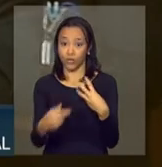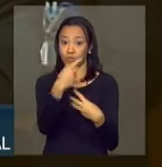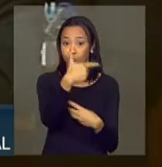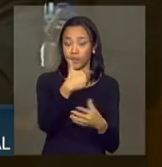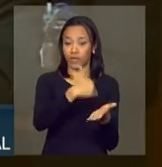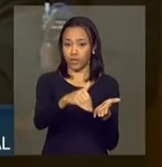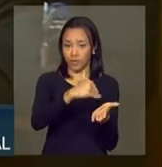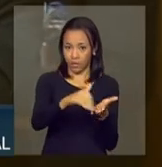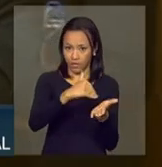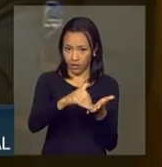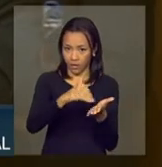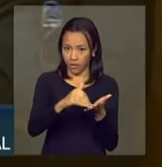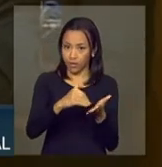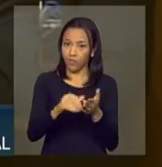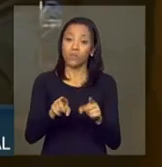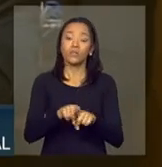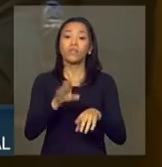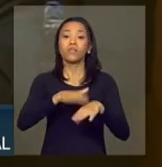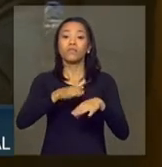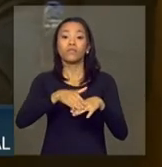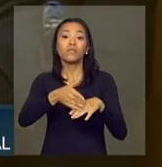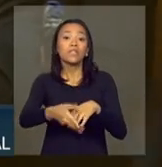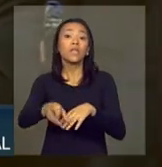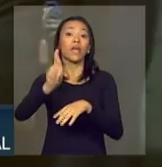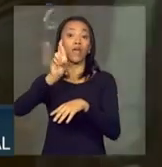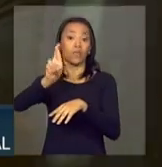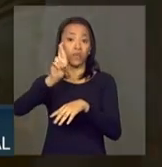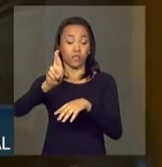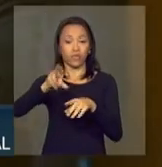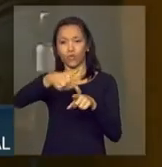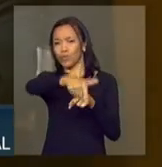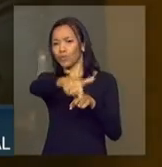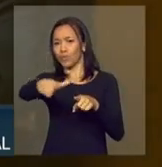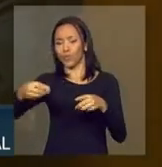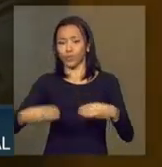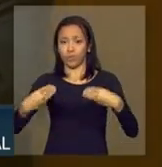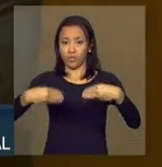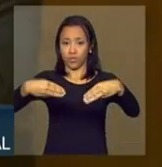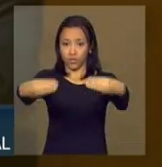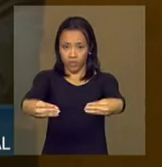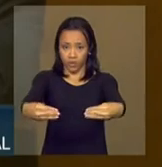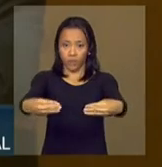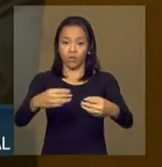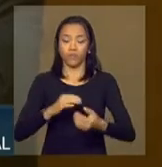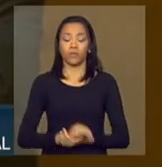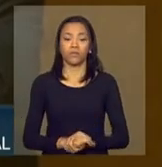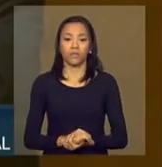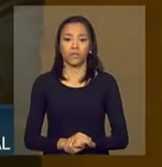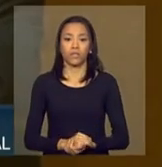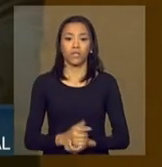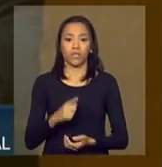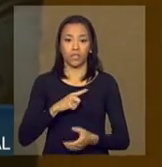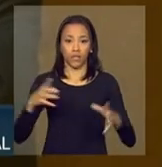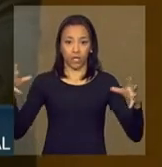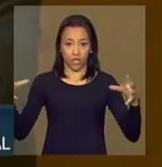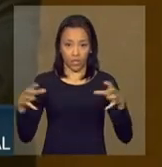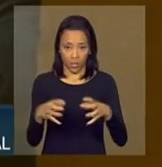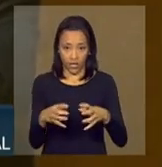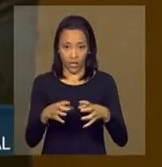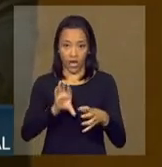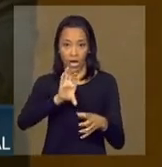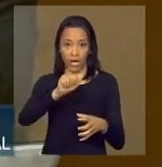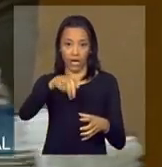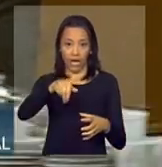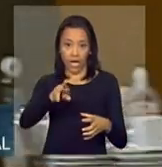2 secretários executivos e representação dos demais ministérios que compõem a Câmara Interministerial